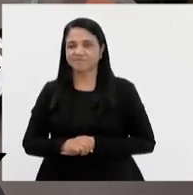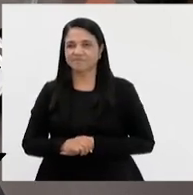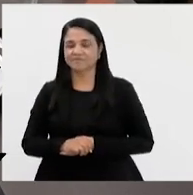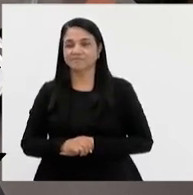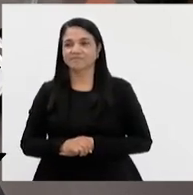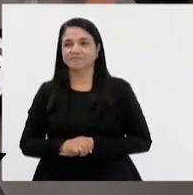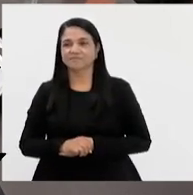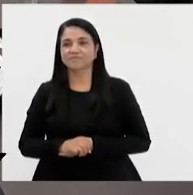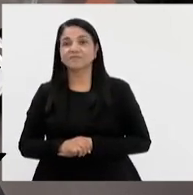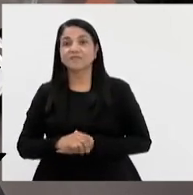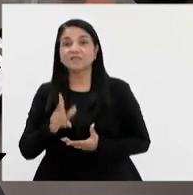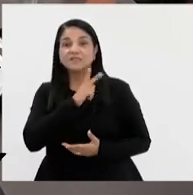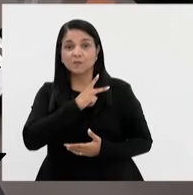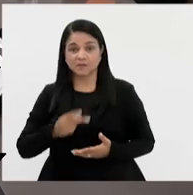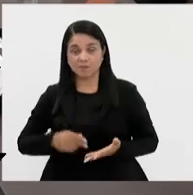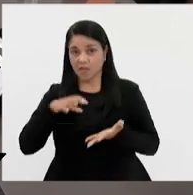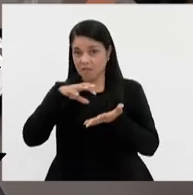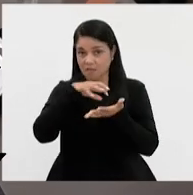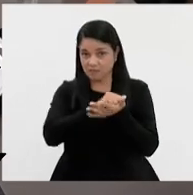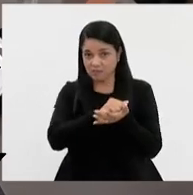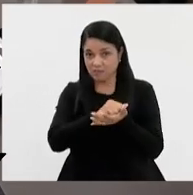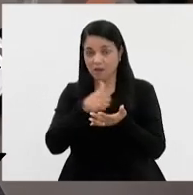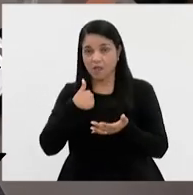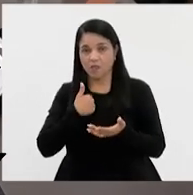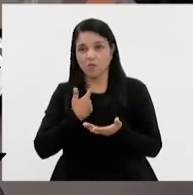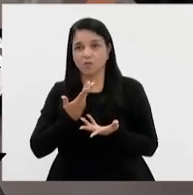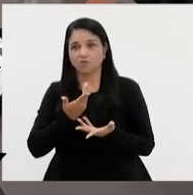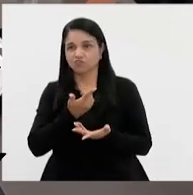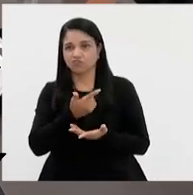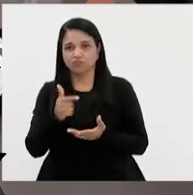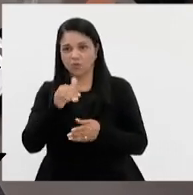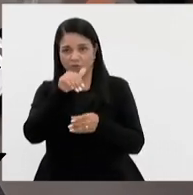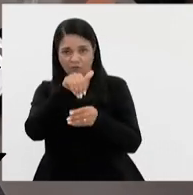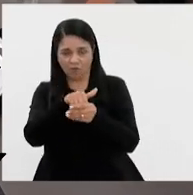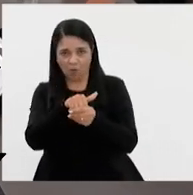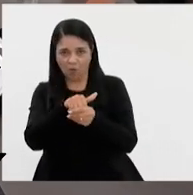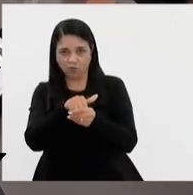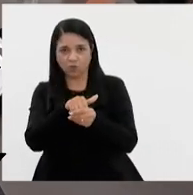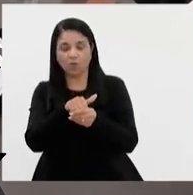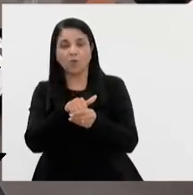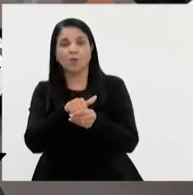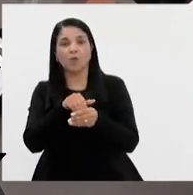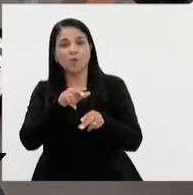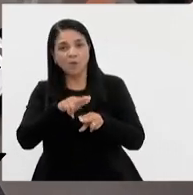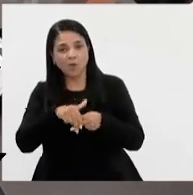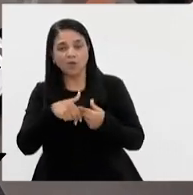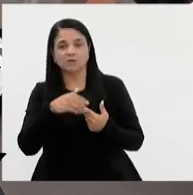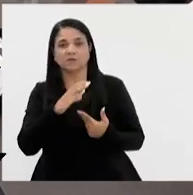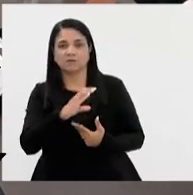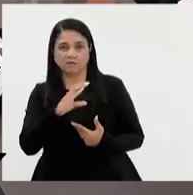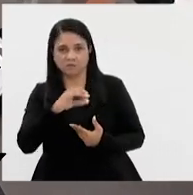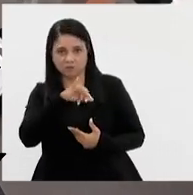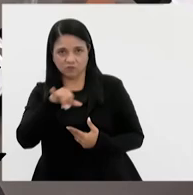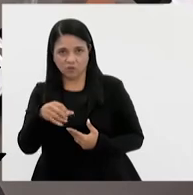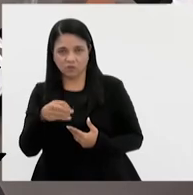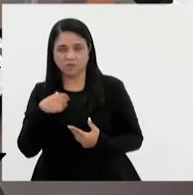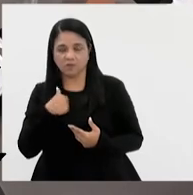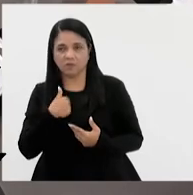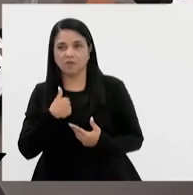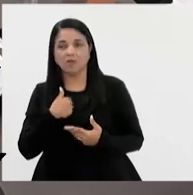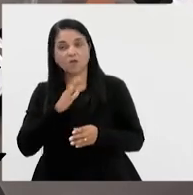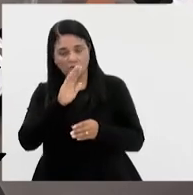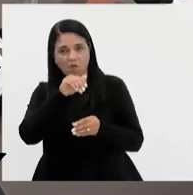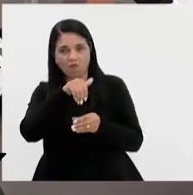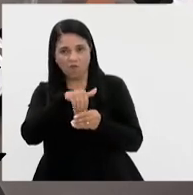Presidente, só para registrar que eu estou sem direito a voto devido ao quórum, né, da CCJ, mas, né, meu apoio aí ao